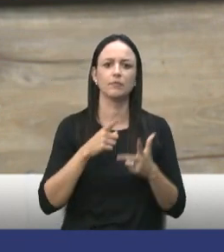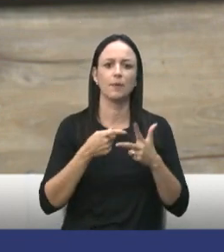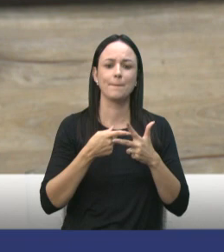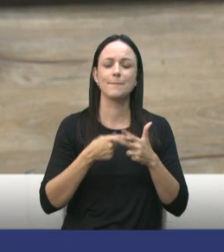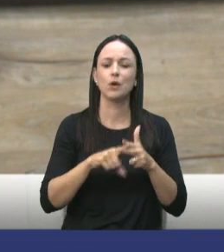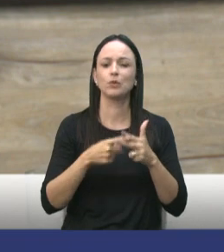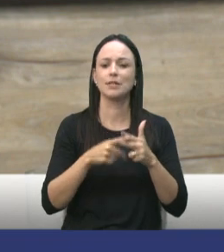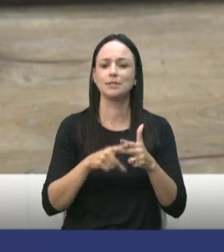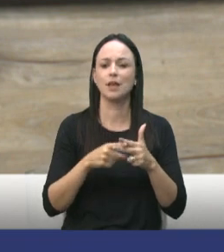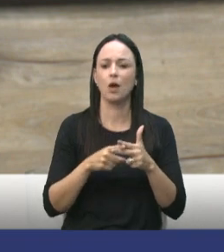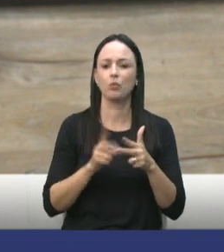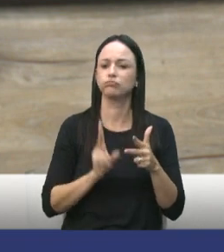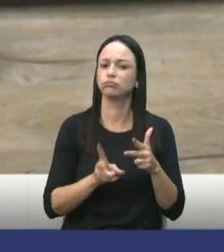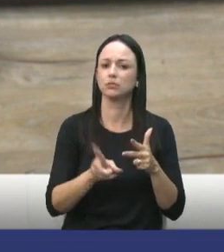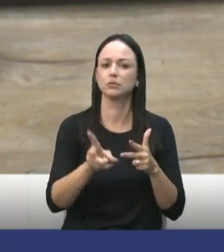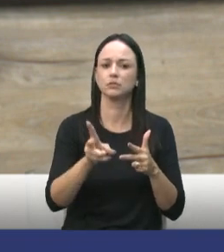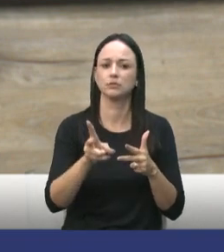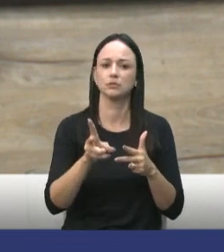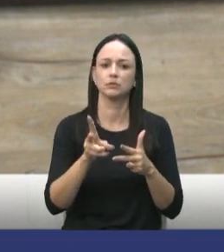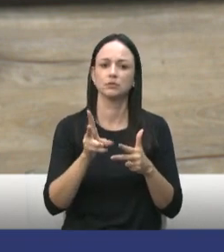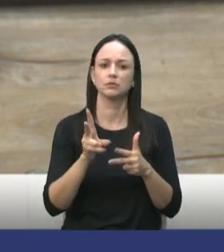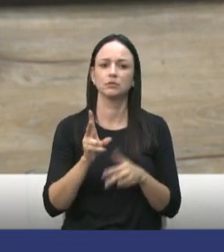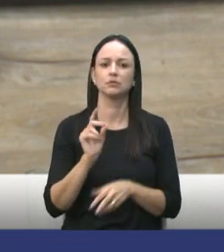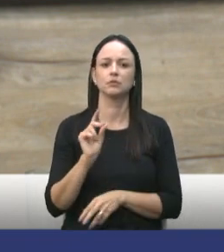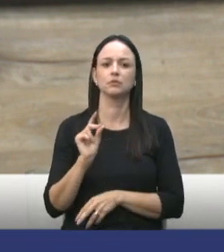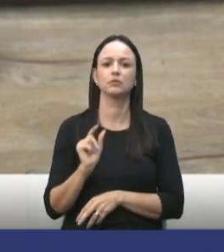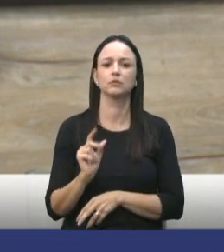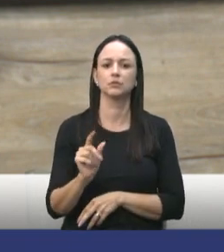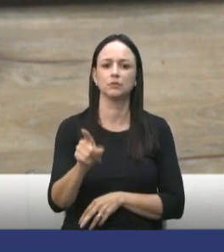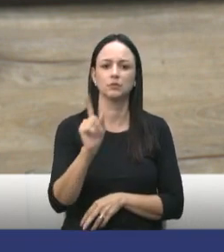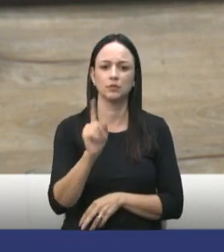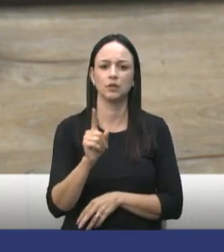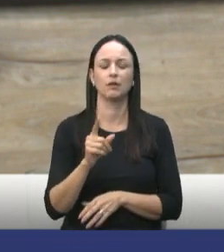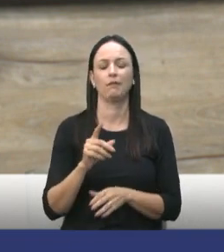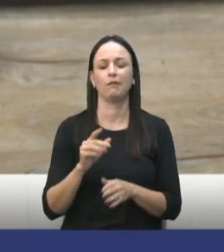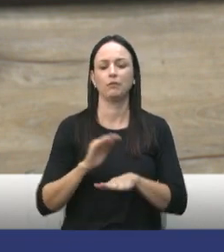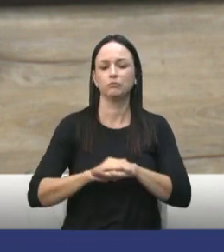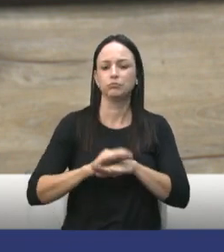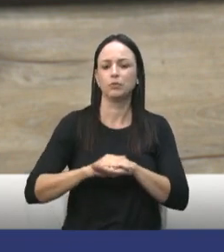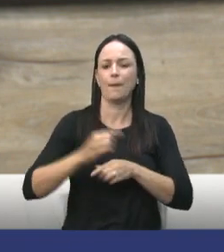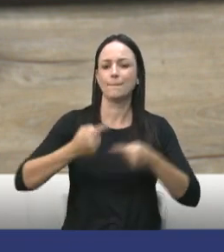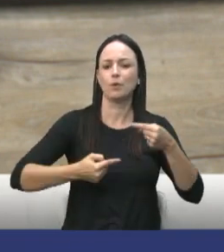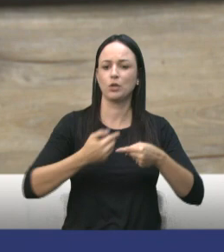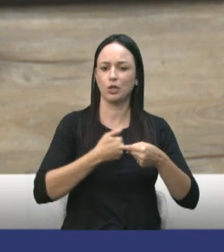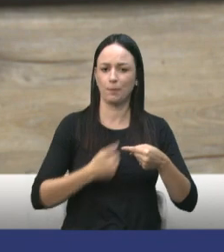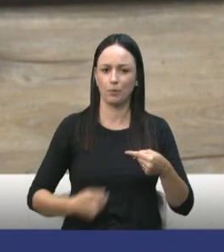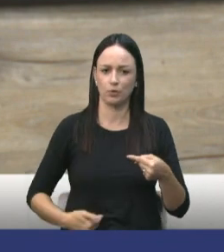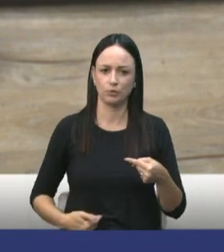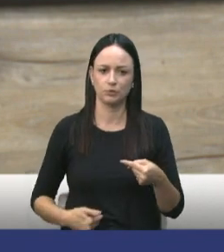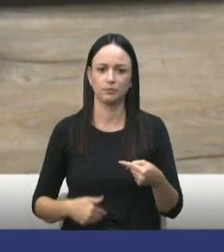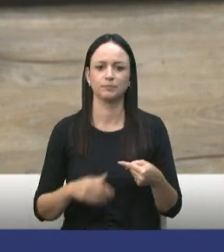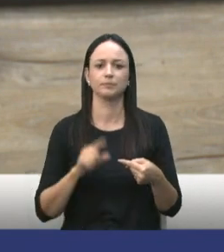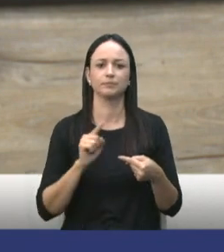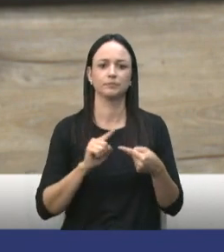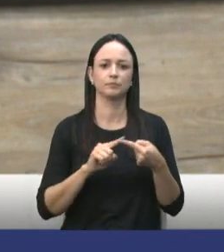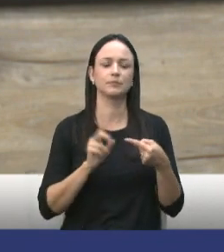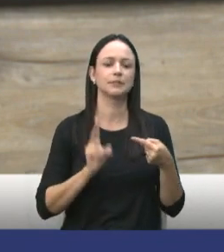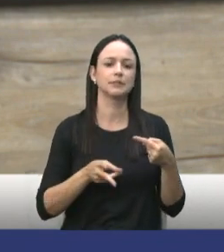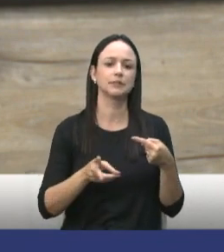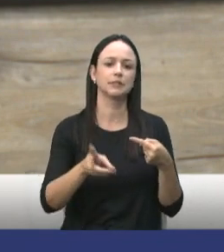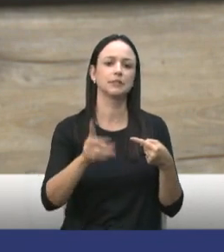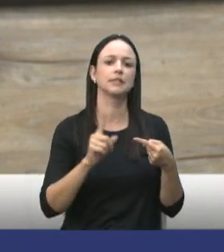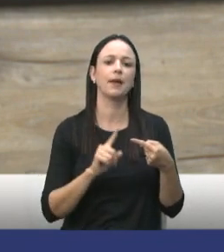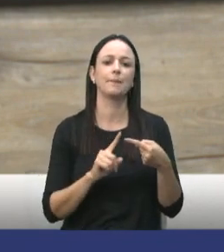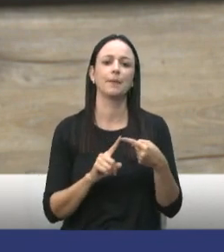corrente para a vitalidade da ação continuada das políticas públicas. Então, a gente pega sempre aquilo